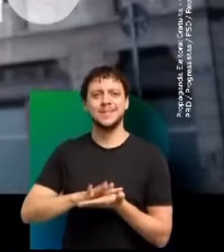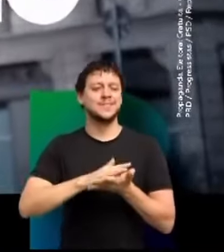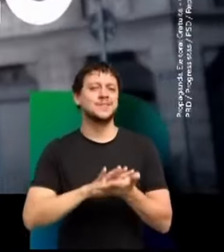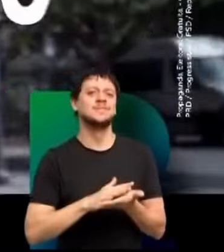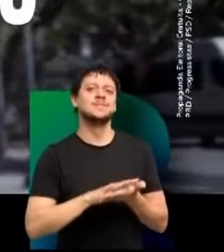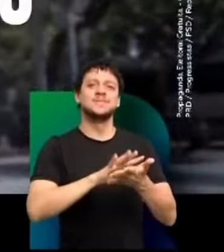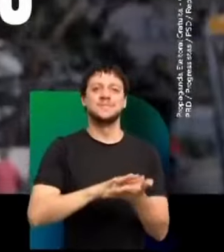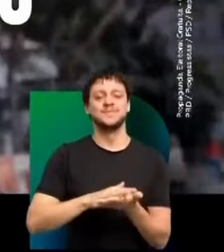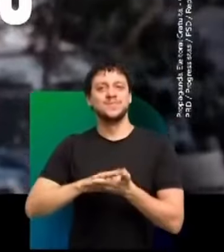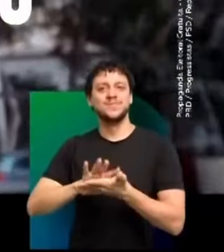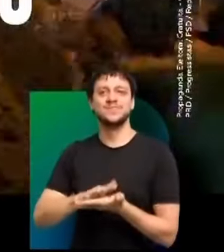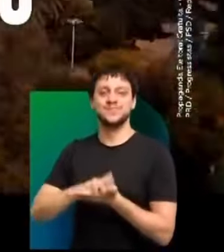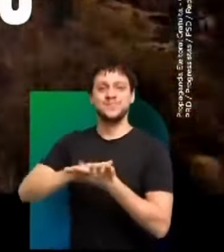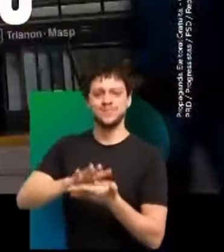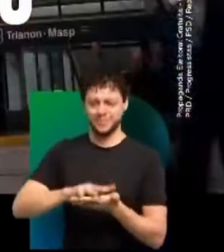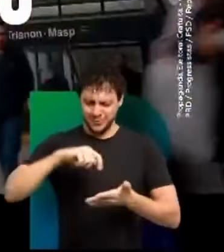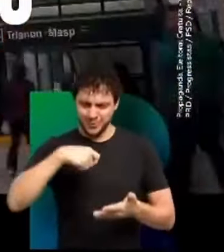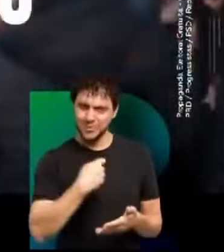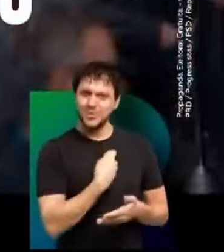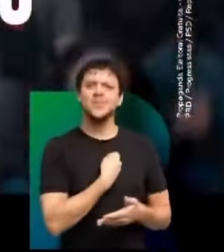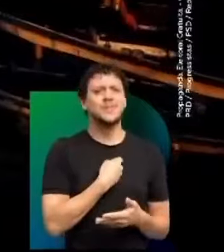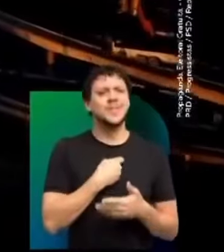Eu sou São Paulo.